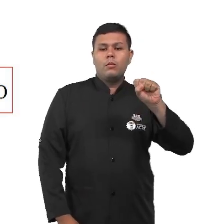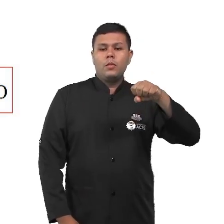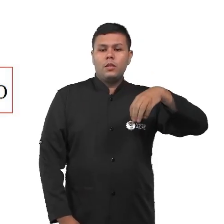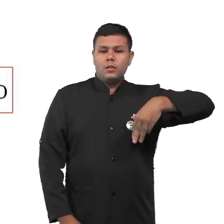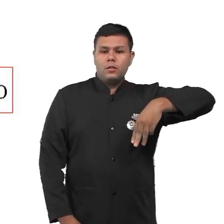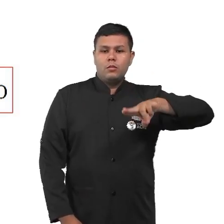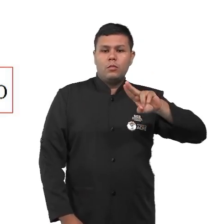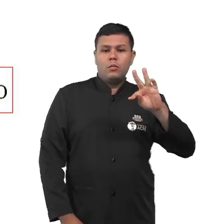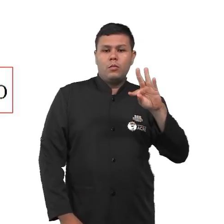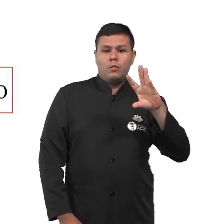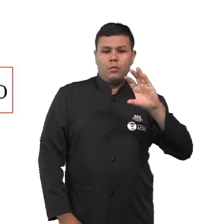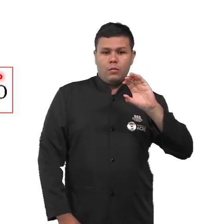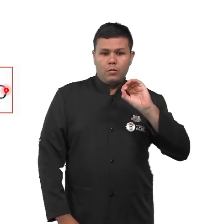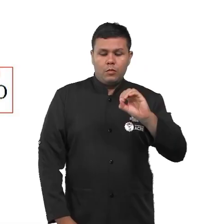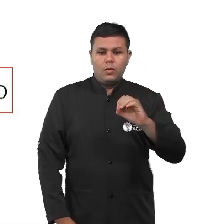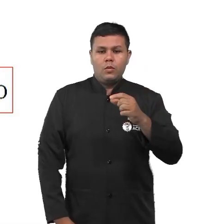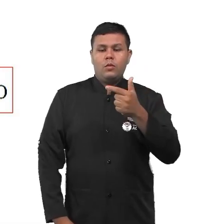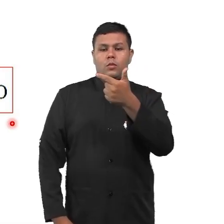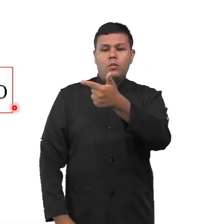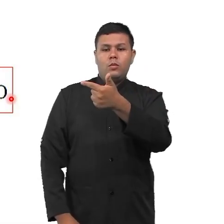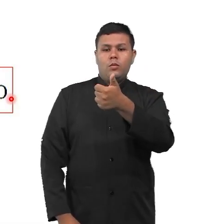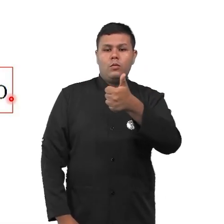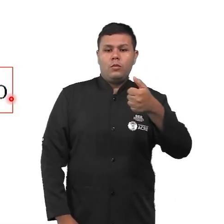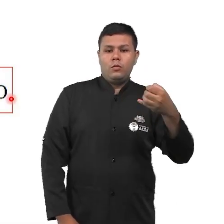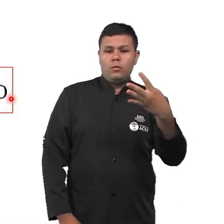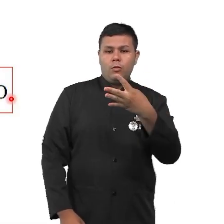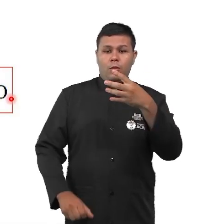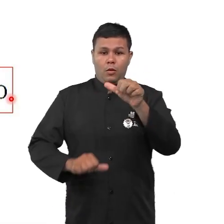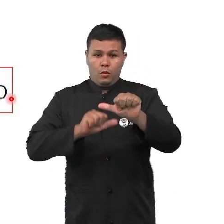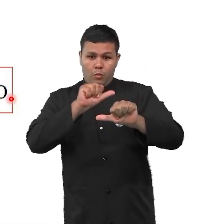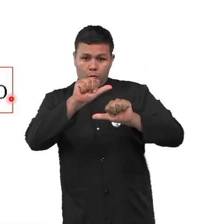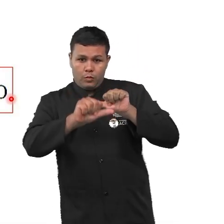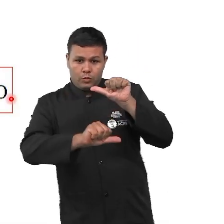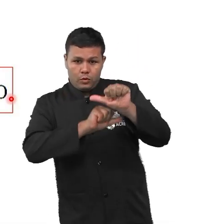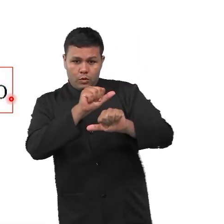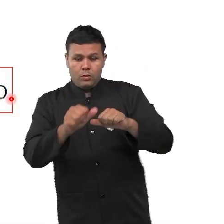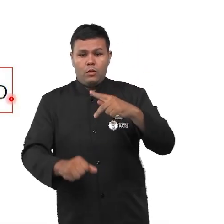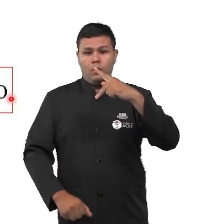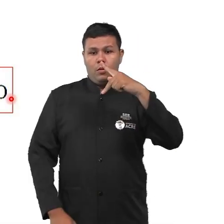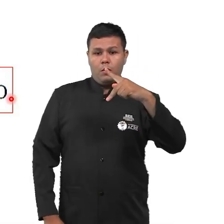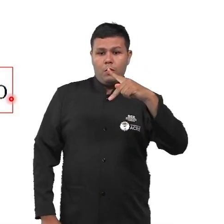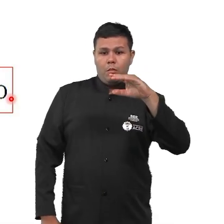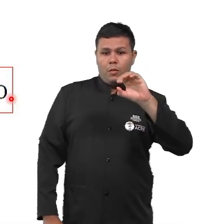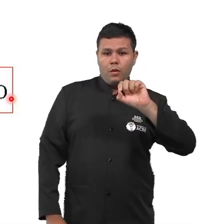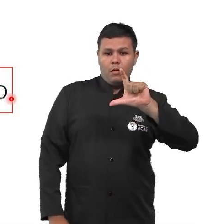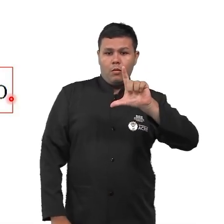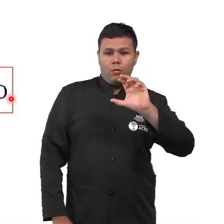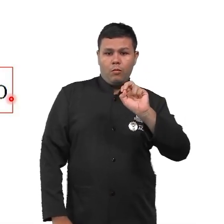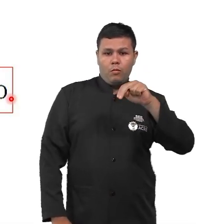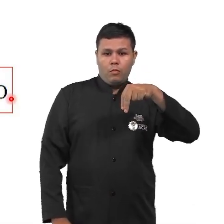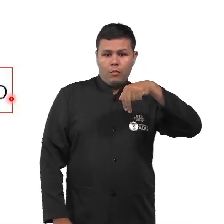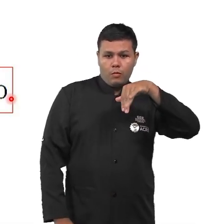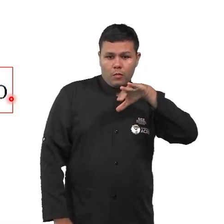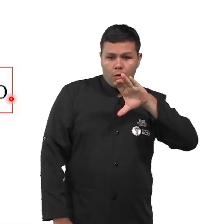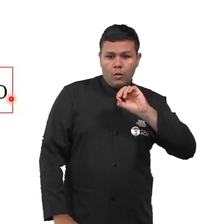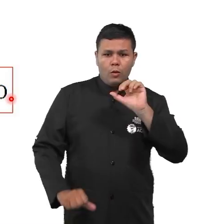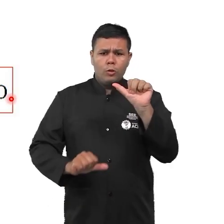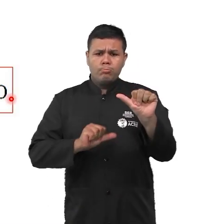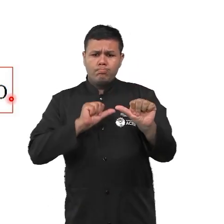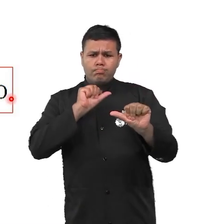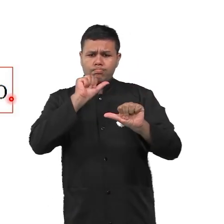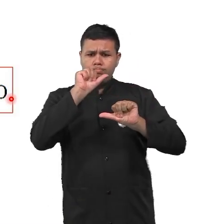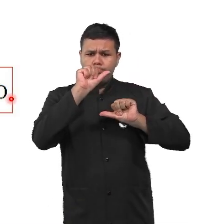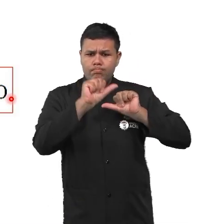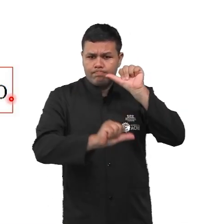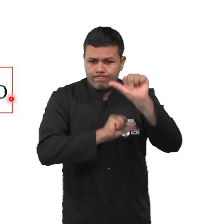214,83, se convertendo em polônio, ou seja, se um elemento se transformou em outro, ele